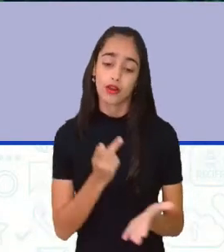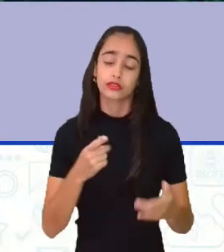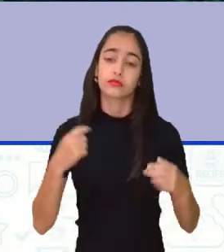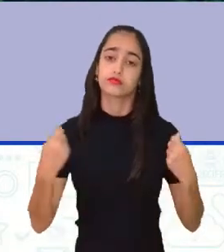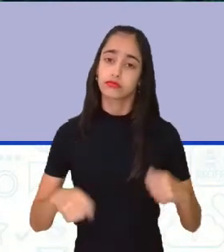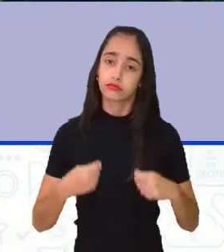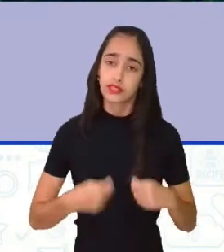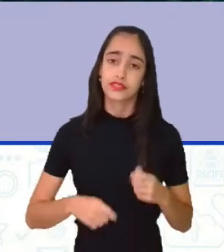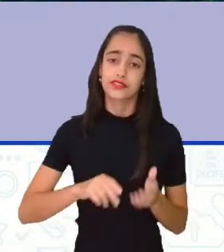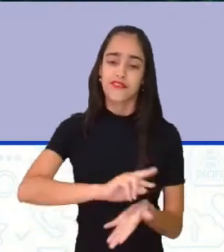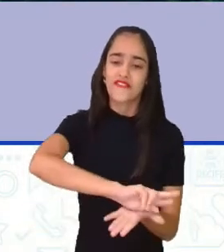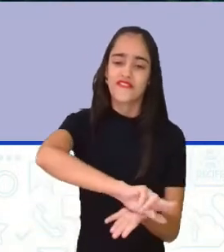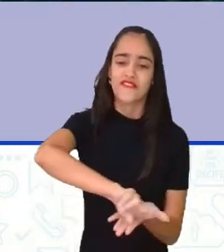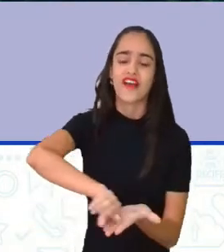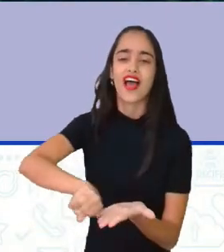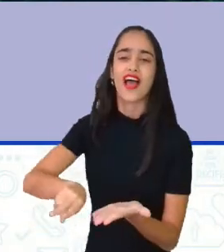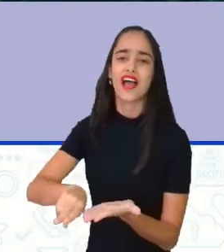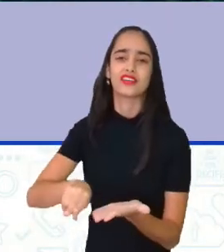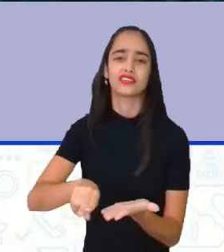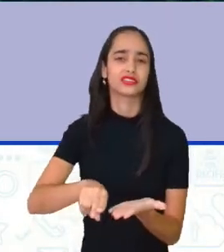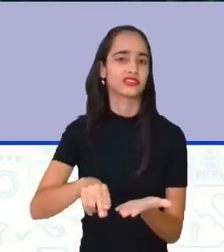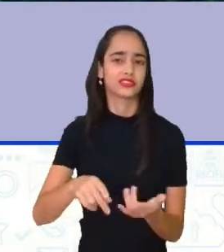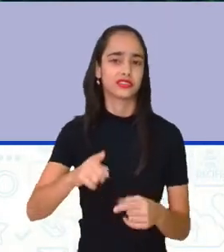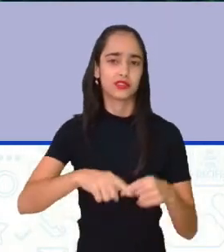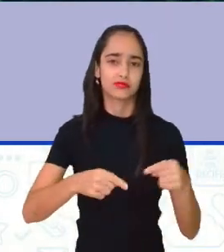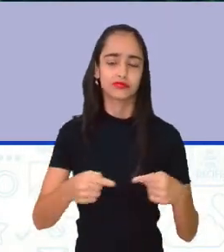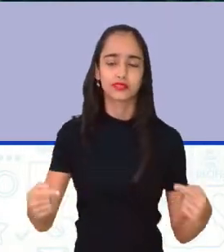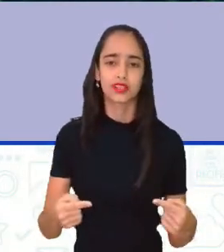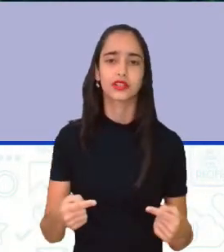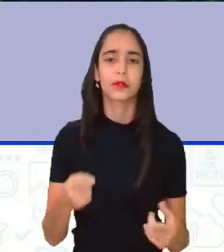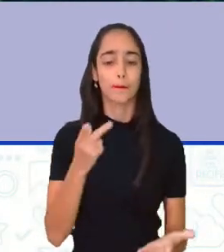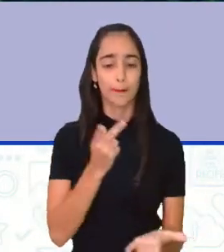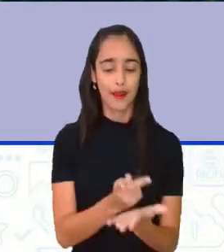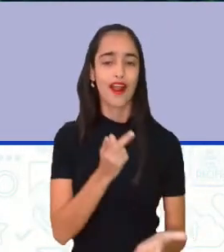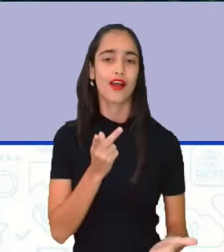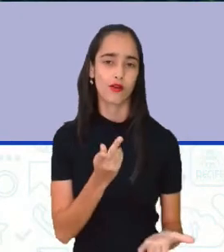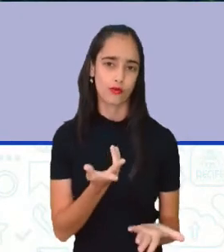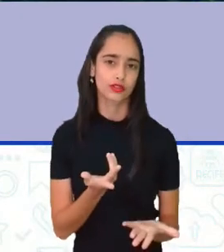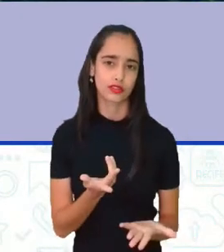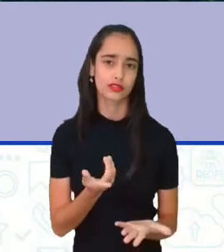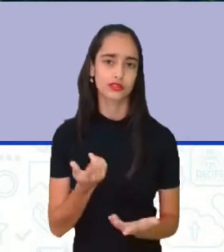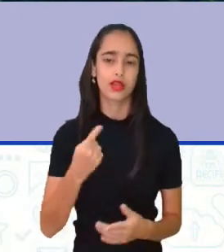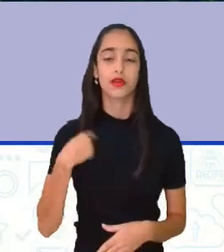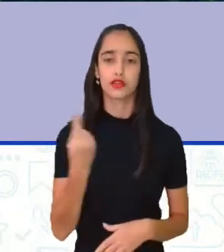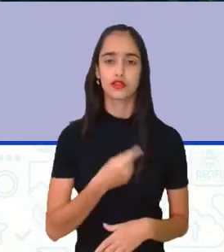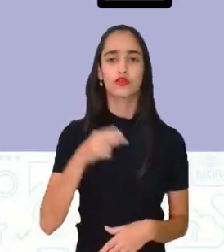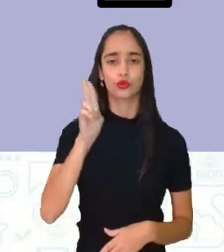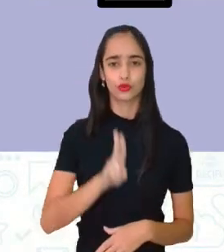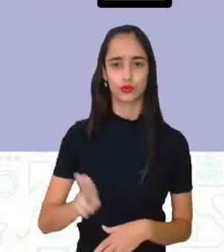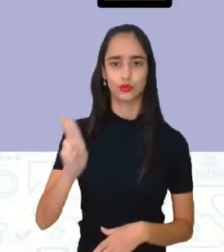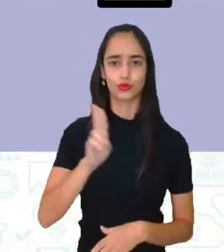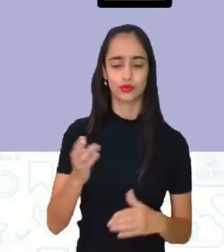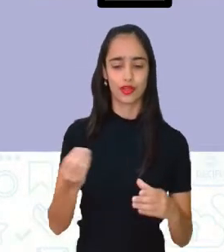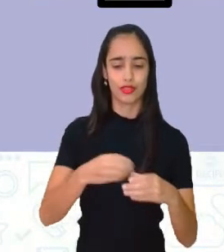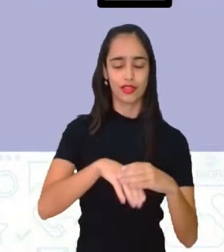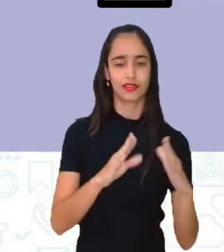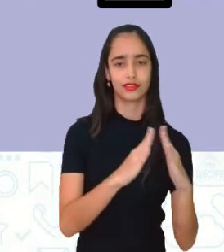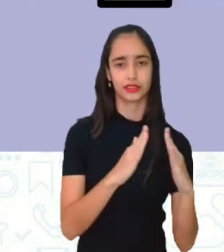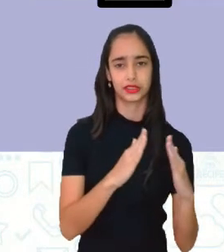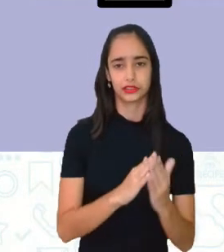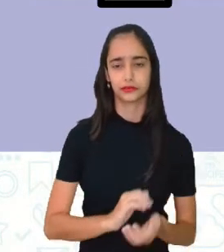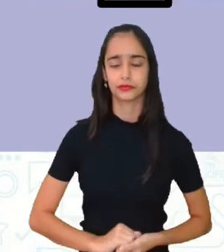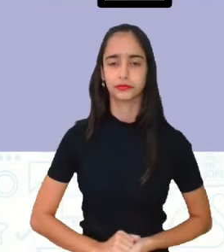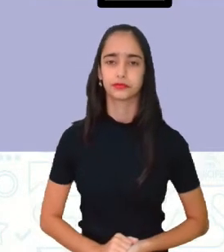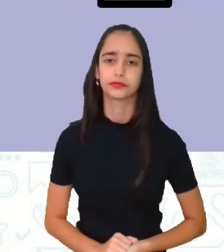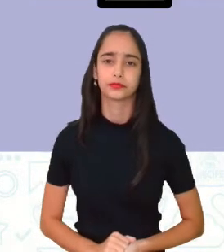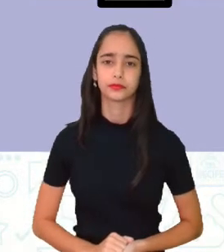para formar toda a corrente elétrica e podermos utilizar na nossa residência. Então, nós temos